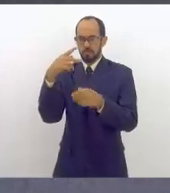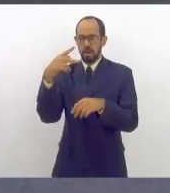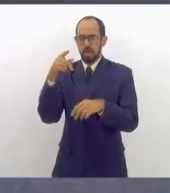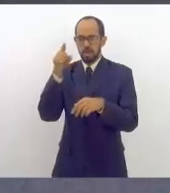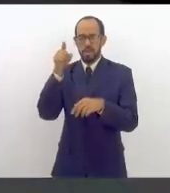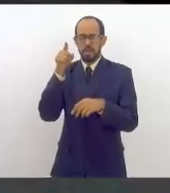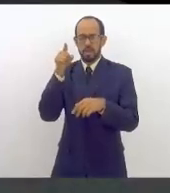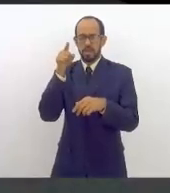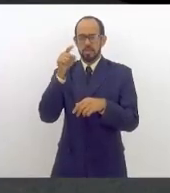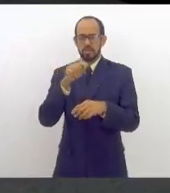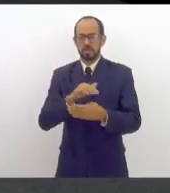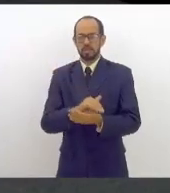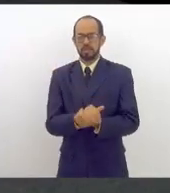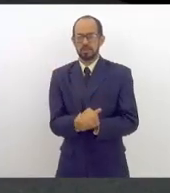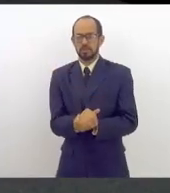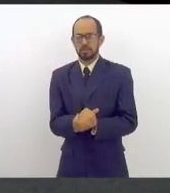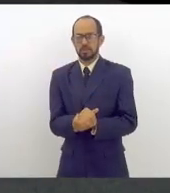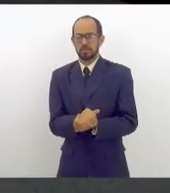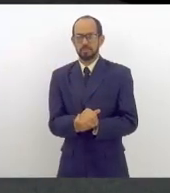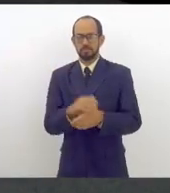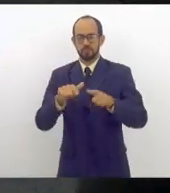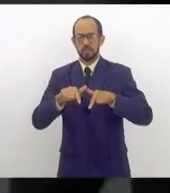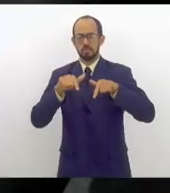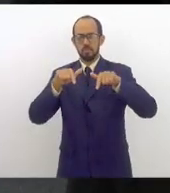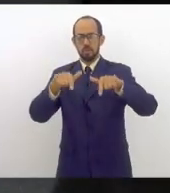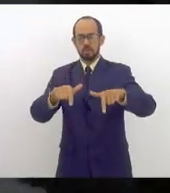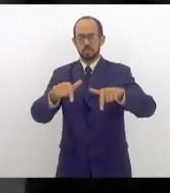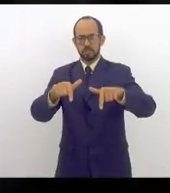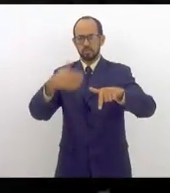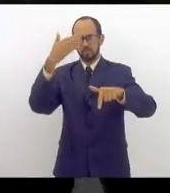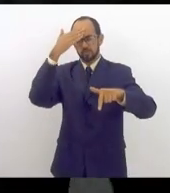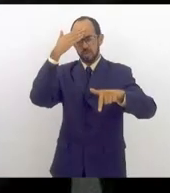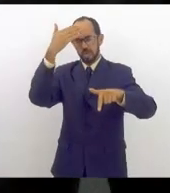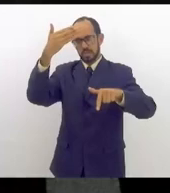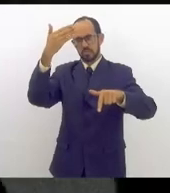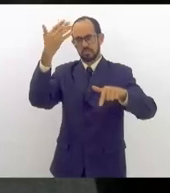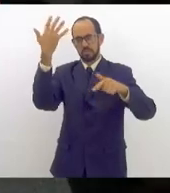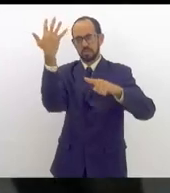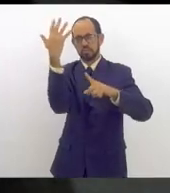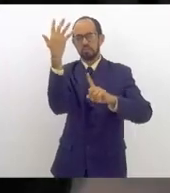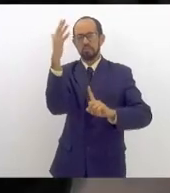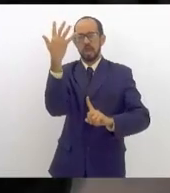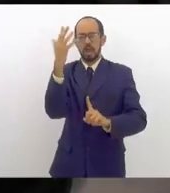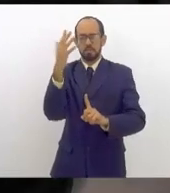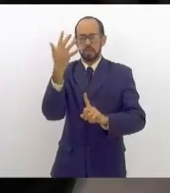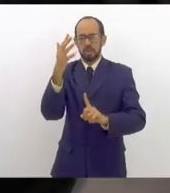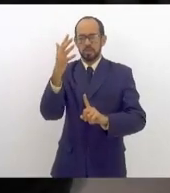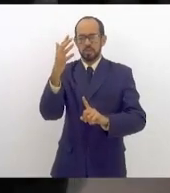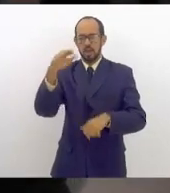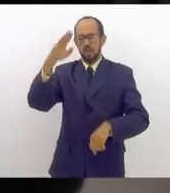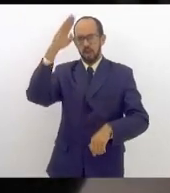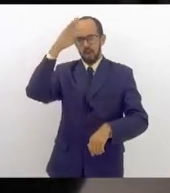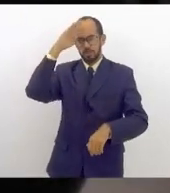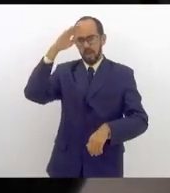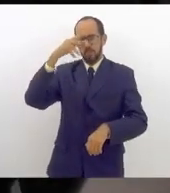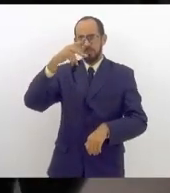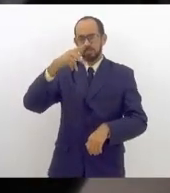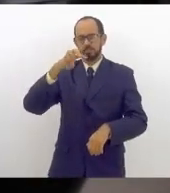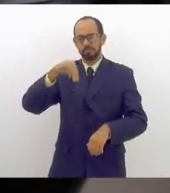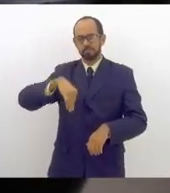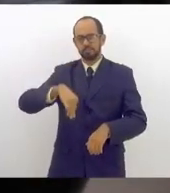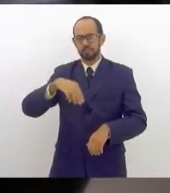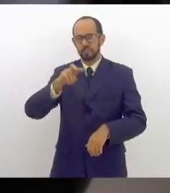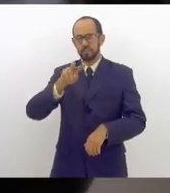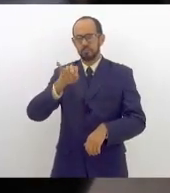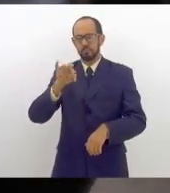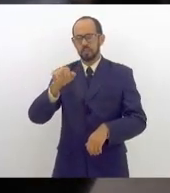nas mãos a moção de congratulações e louvor ao capitão PM Vitor